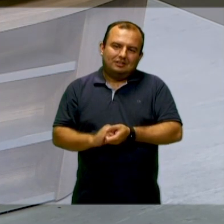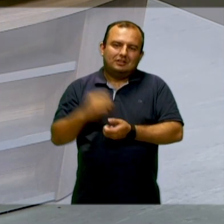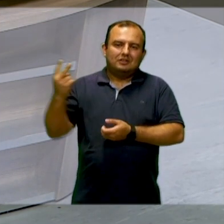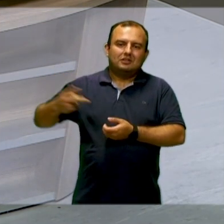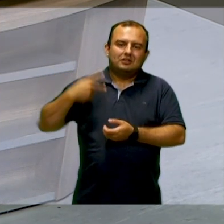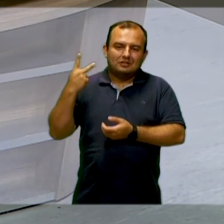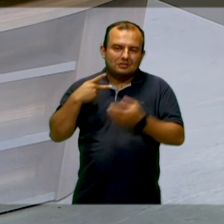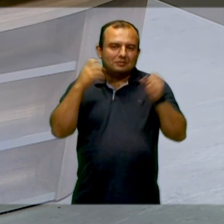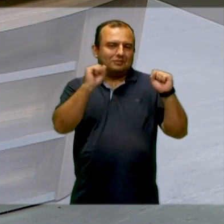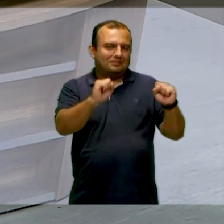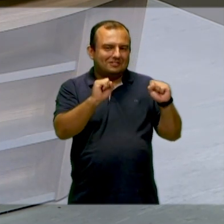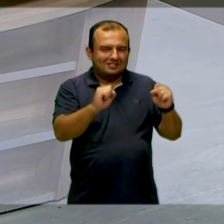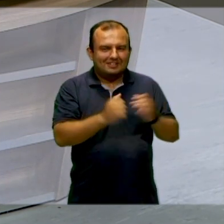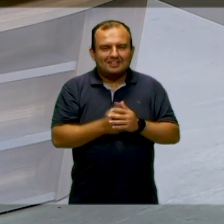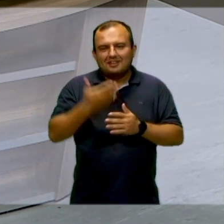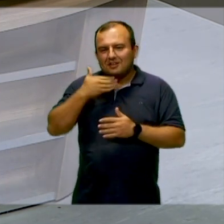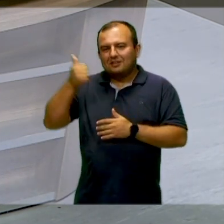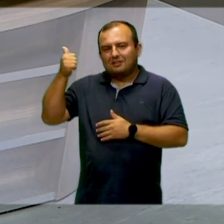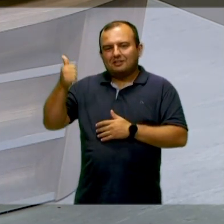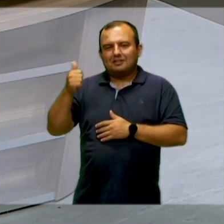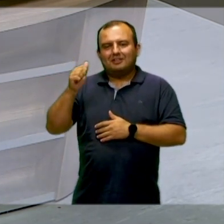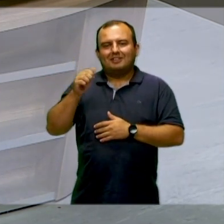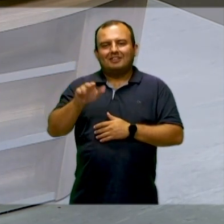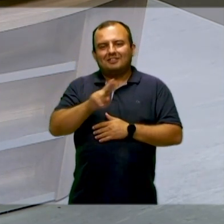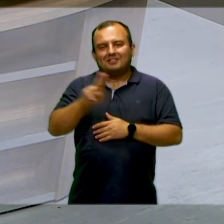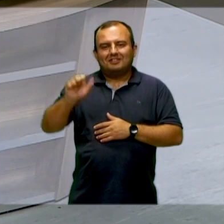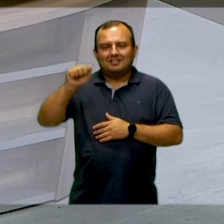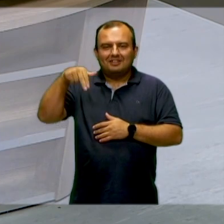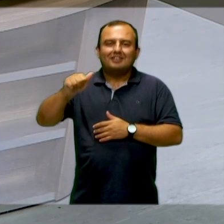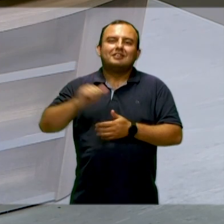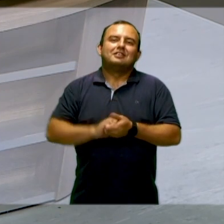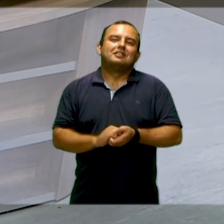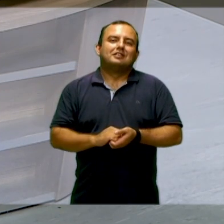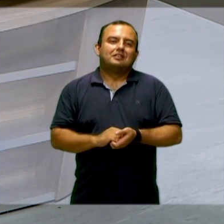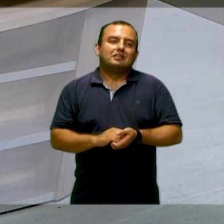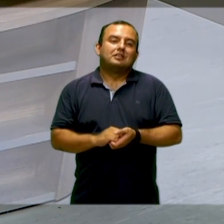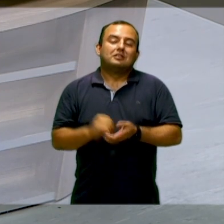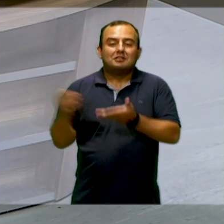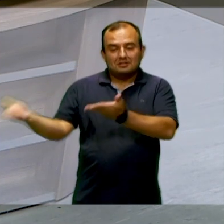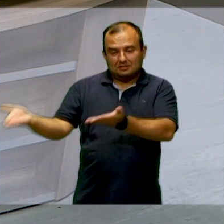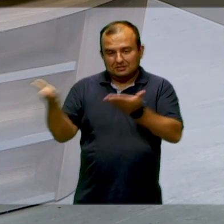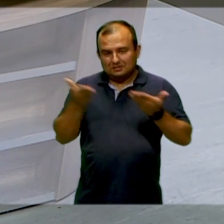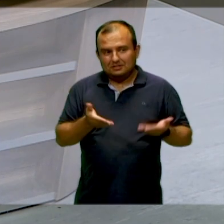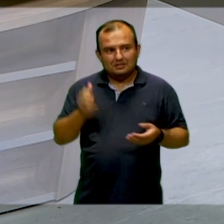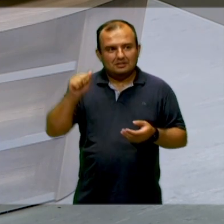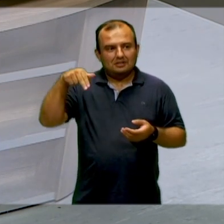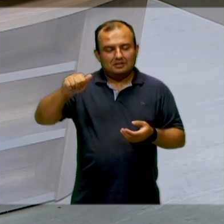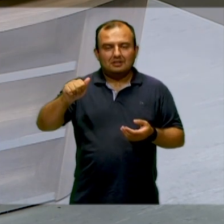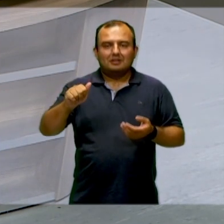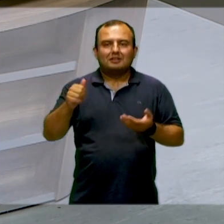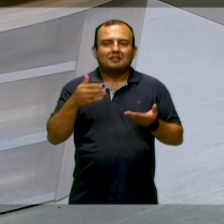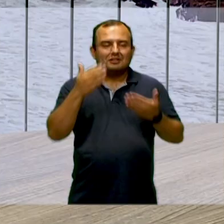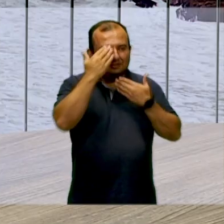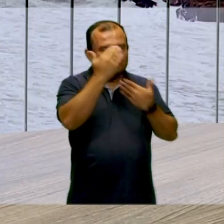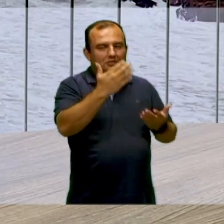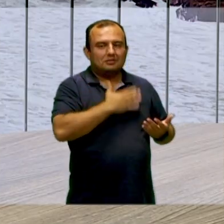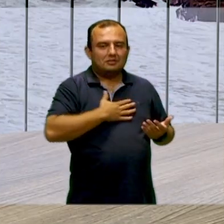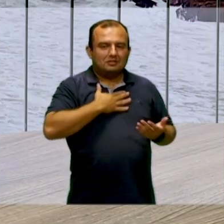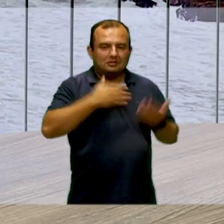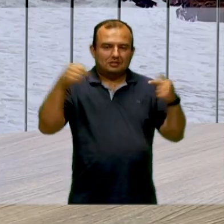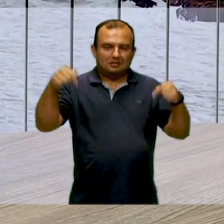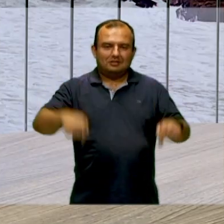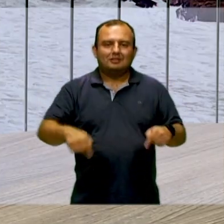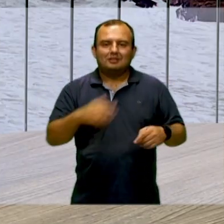vereadora? Pode, melhor chamar de Ana, né? Ana, então, Ana, seja muito bem-vinda aqui ao Câmara Aberta. Obrigada, é um prazer retornar